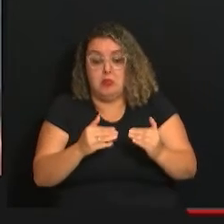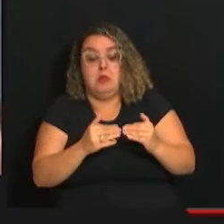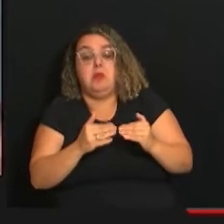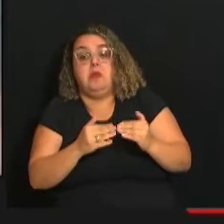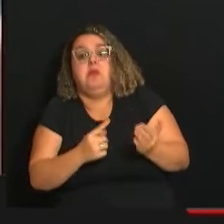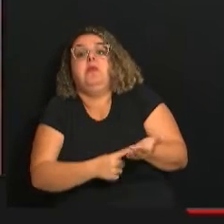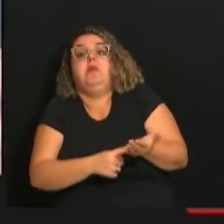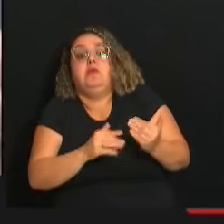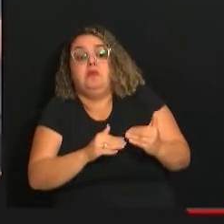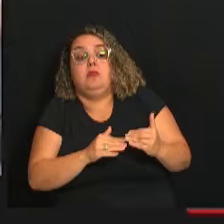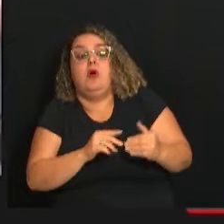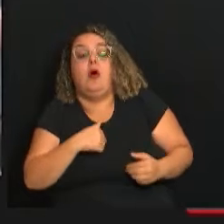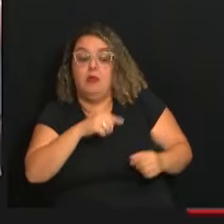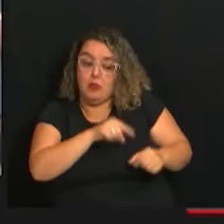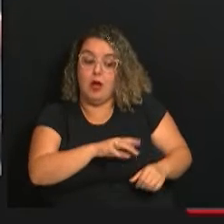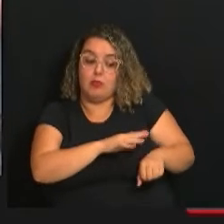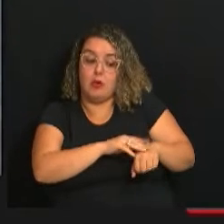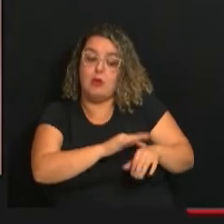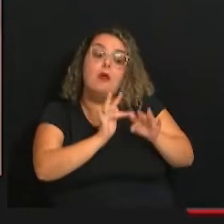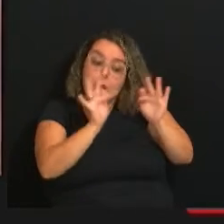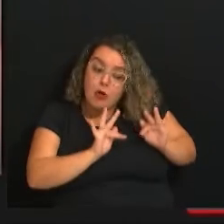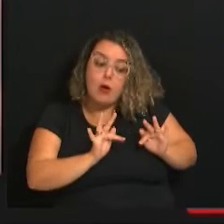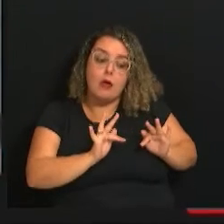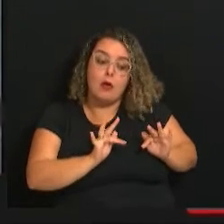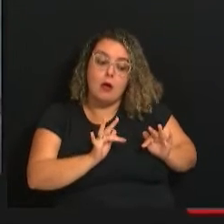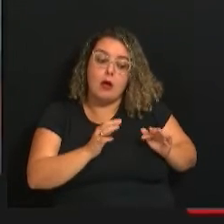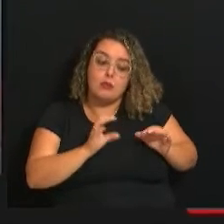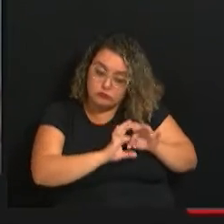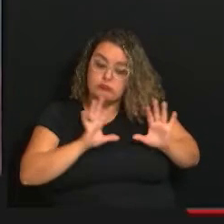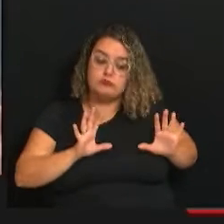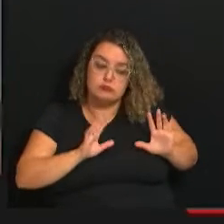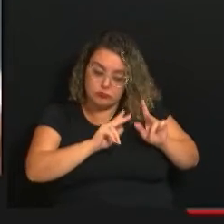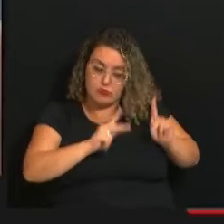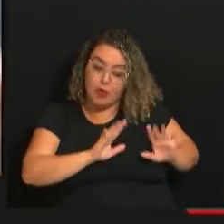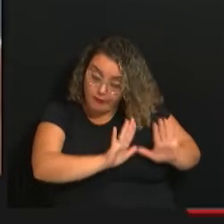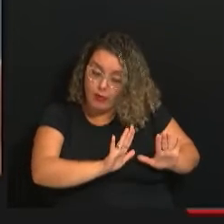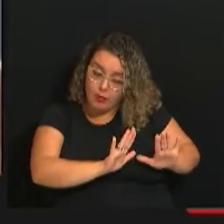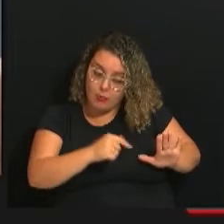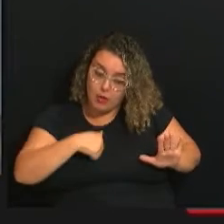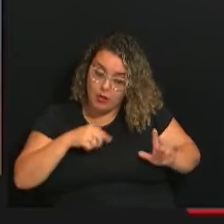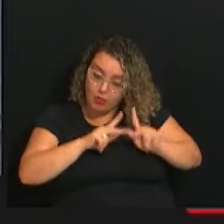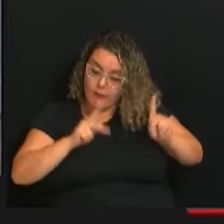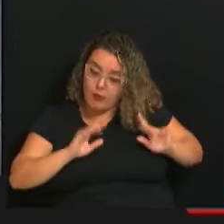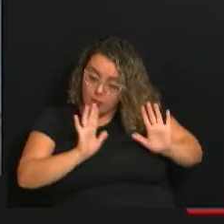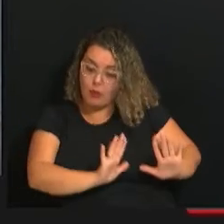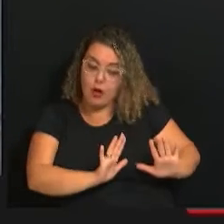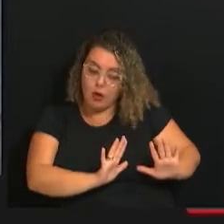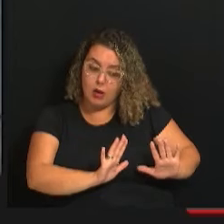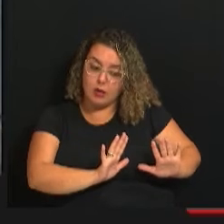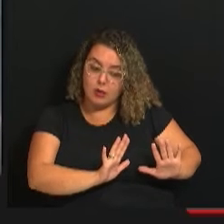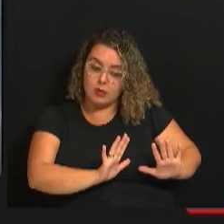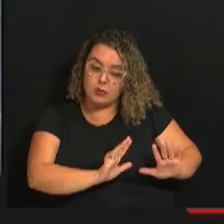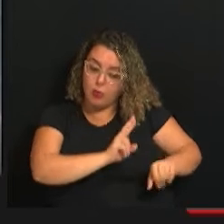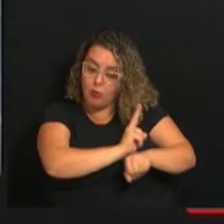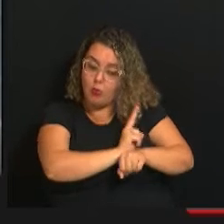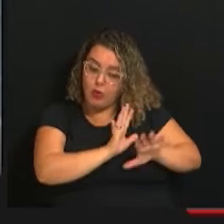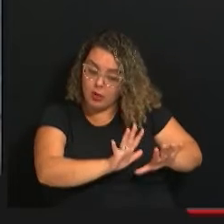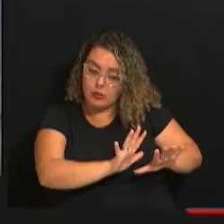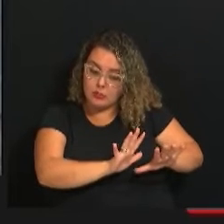Muitas pessoas hoje em dia, pelo ritmo de vida, pela cobrança exagerada, nessa